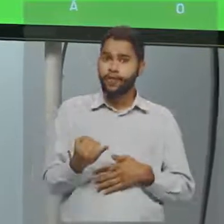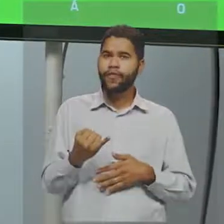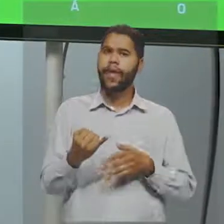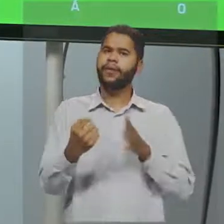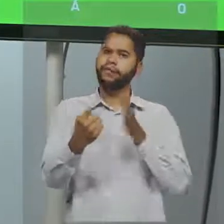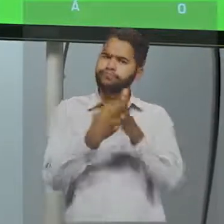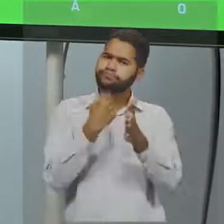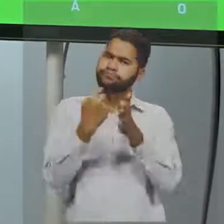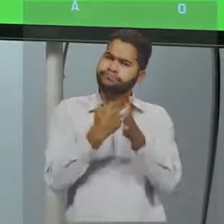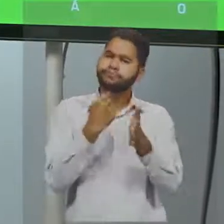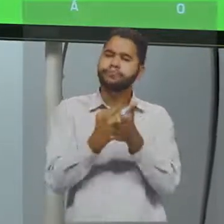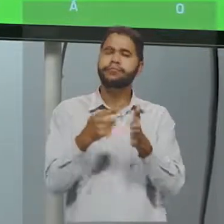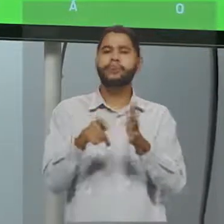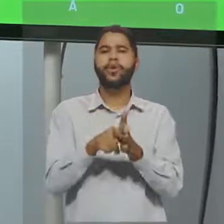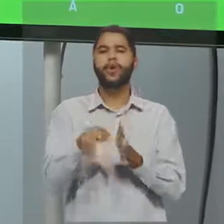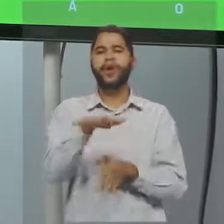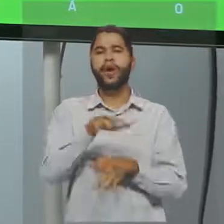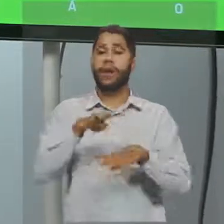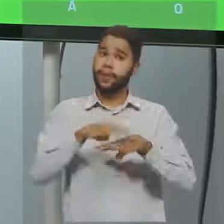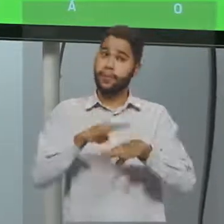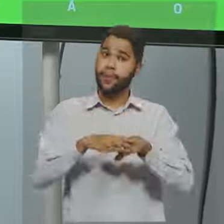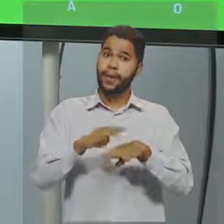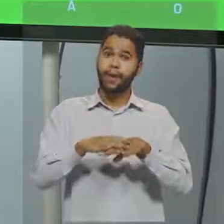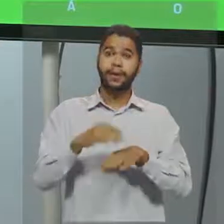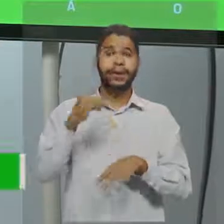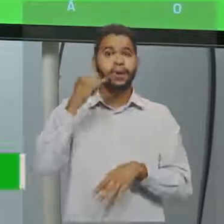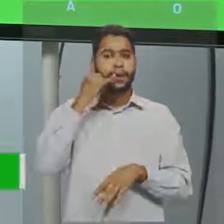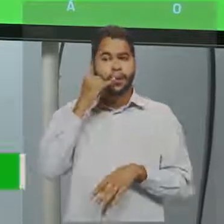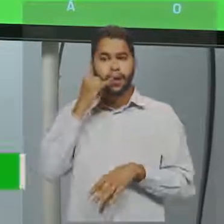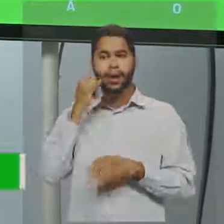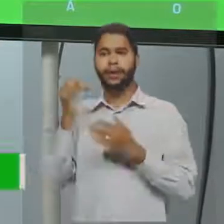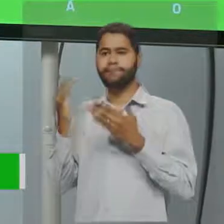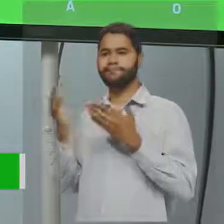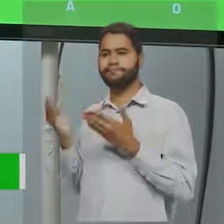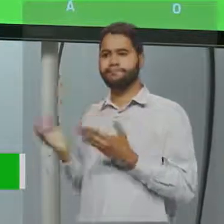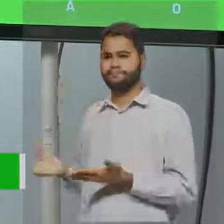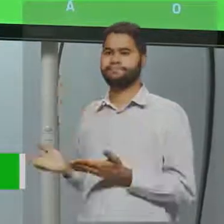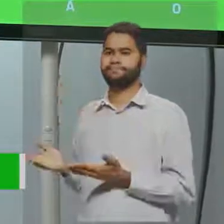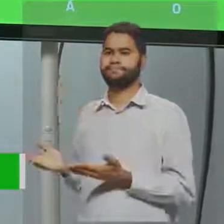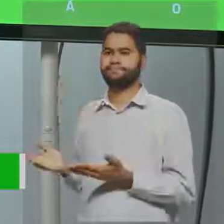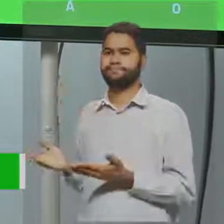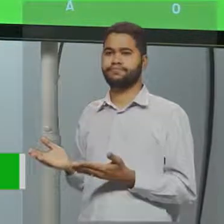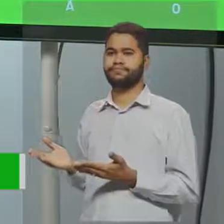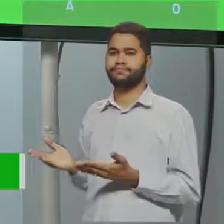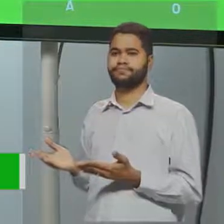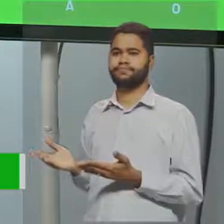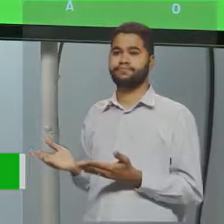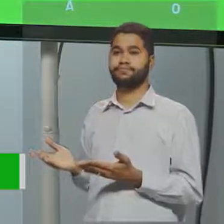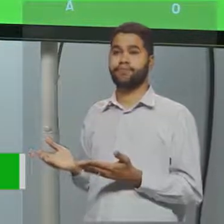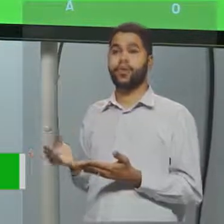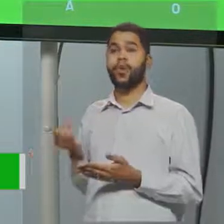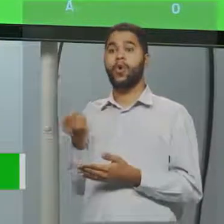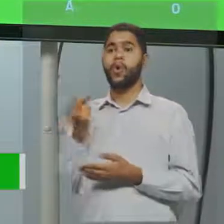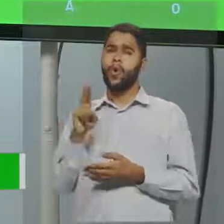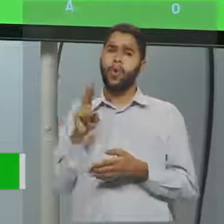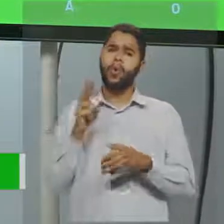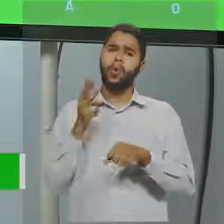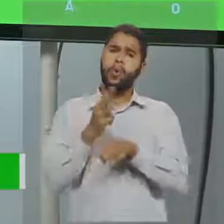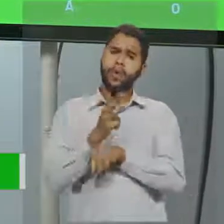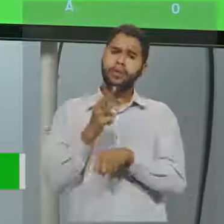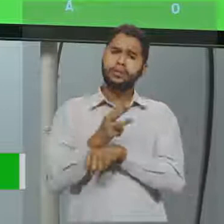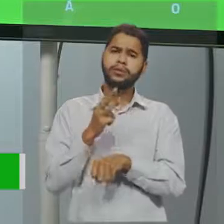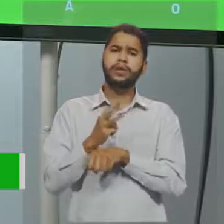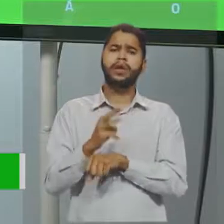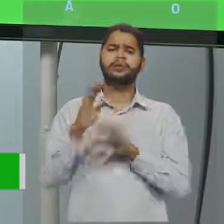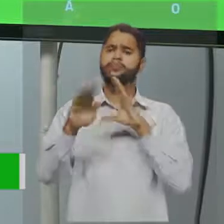do Tira Dúvidas de Matemática. É só ligar no telefone fixo 31 3254 3009 ou enviar uma